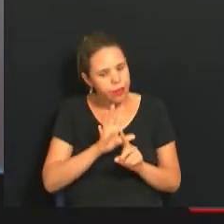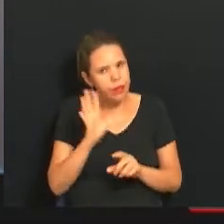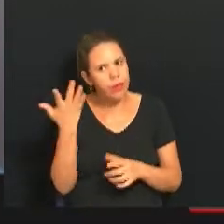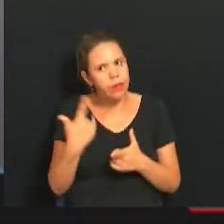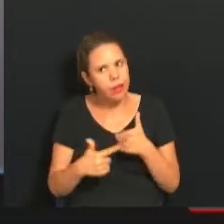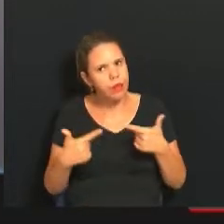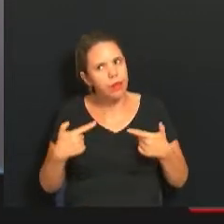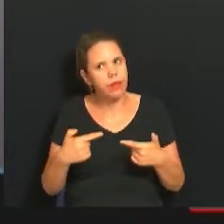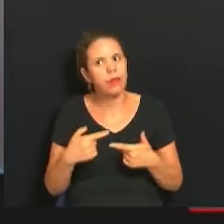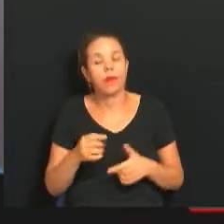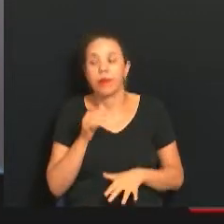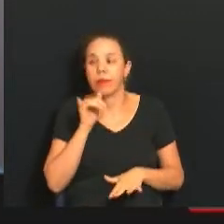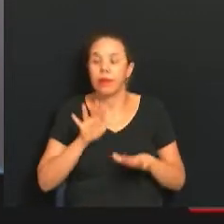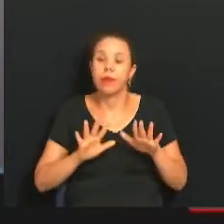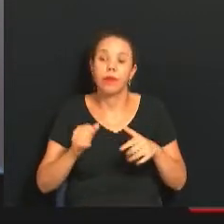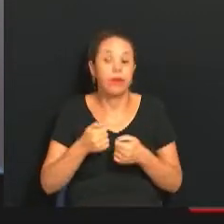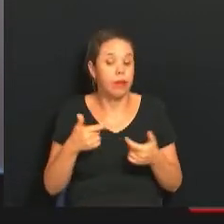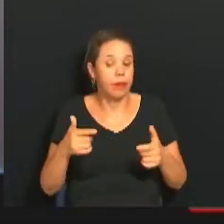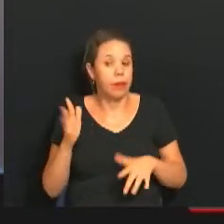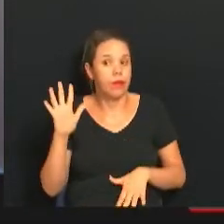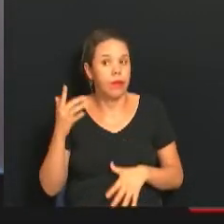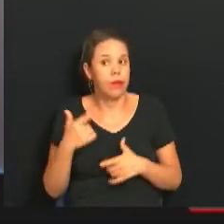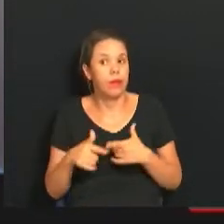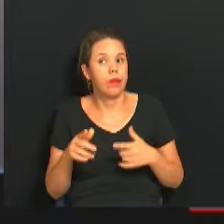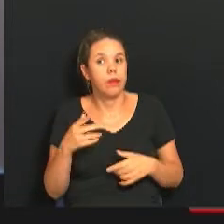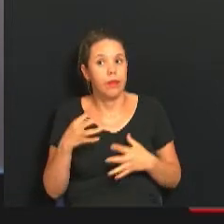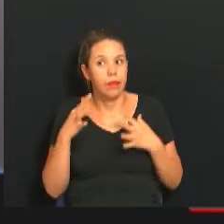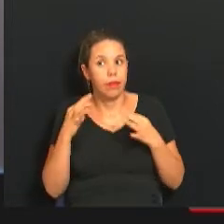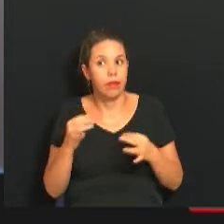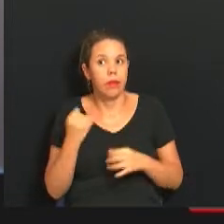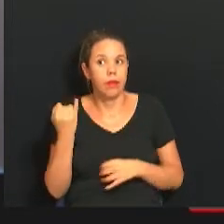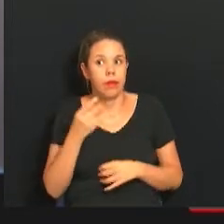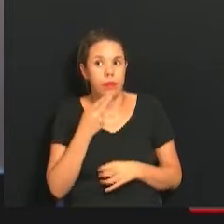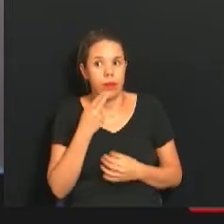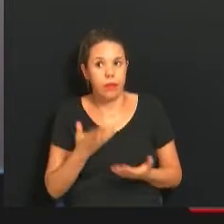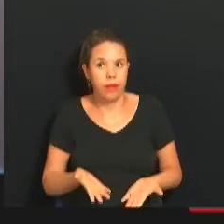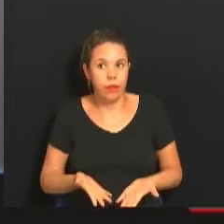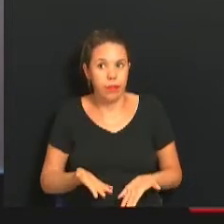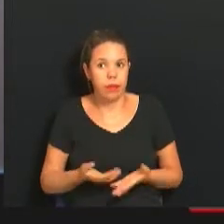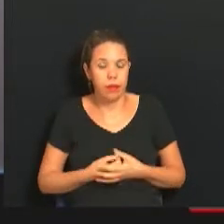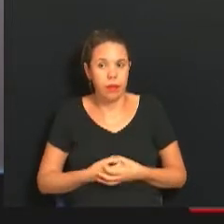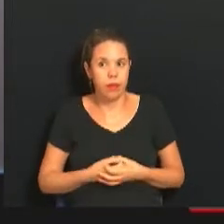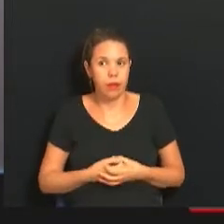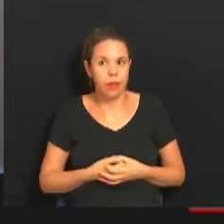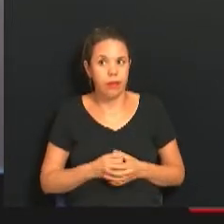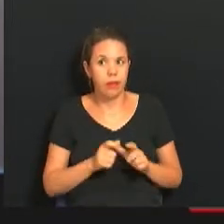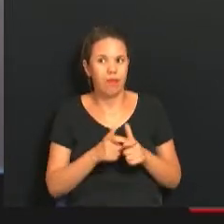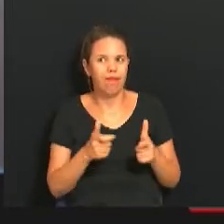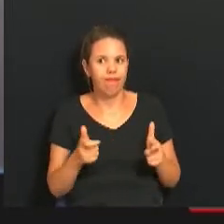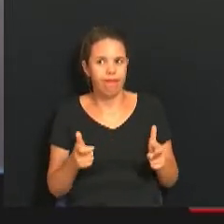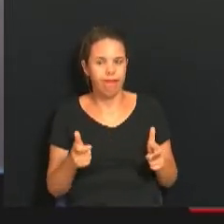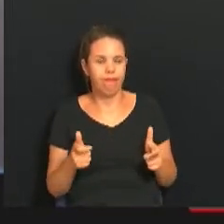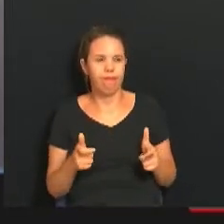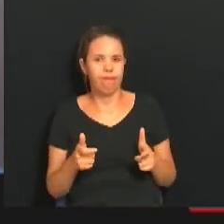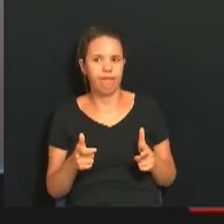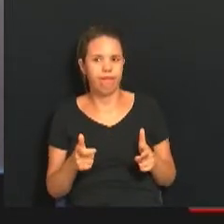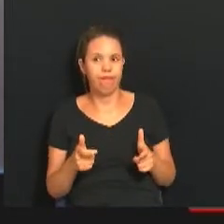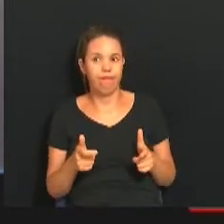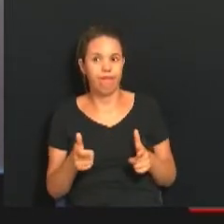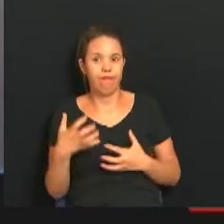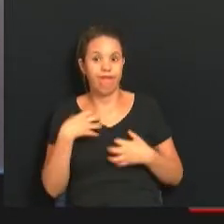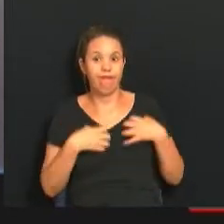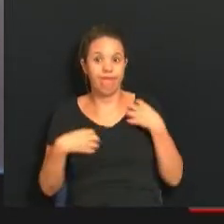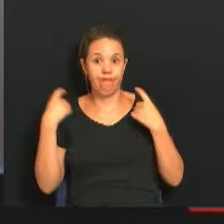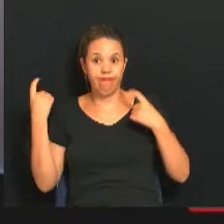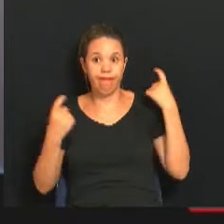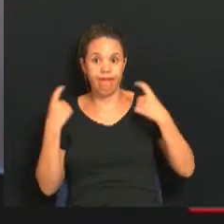sorte, né? Então, acho que é importante a gente frisar que seria um aumento enorme da tensão entre